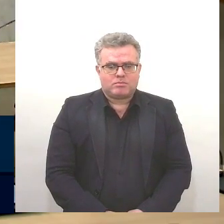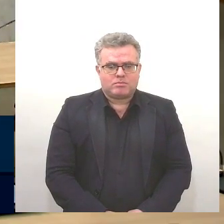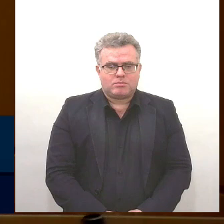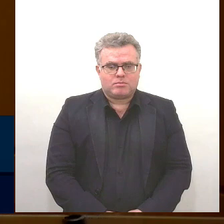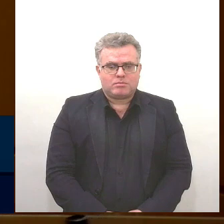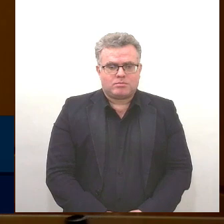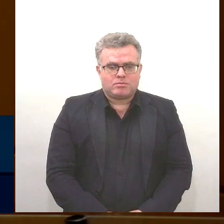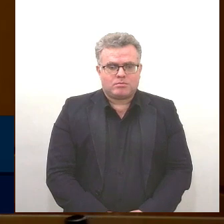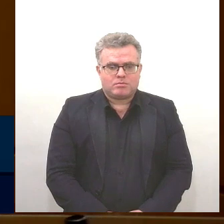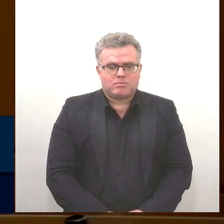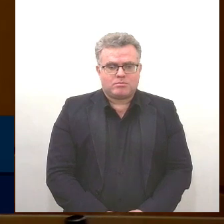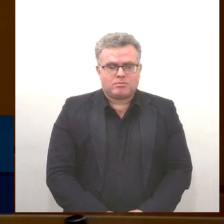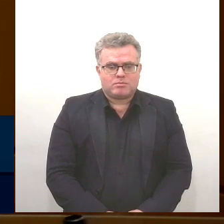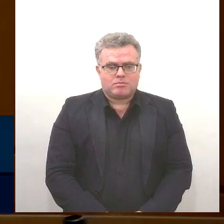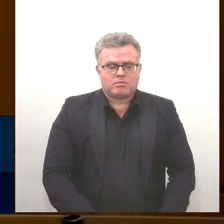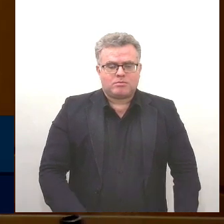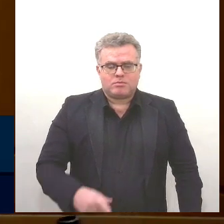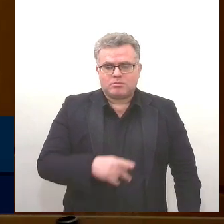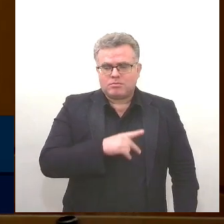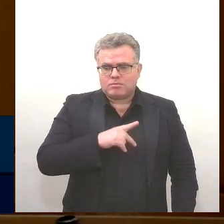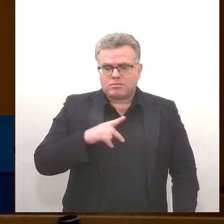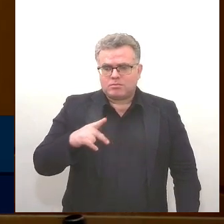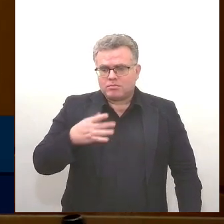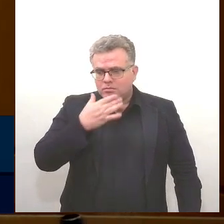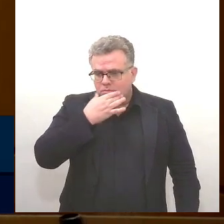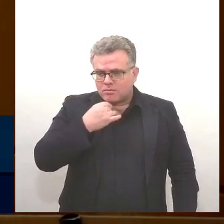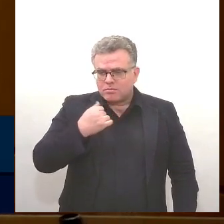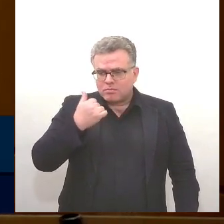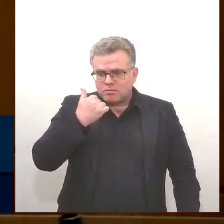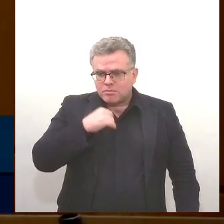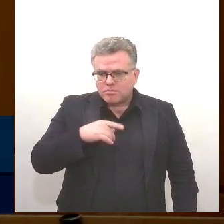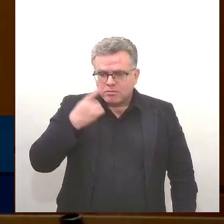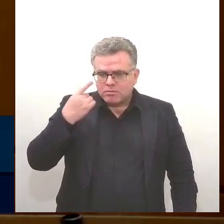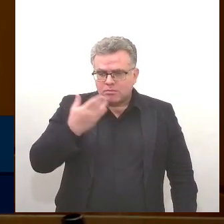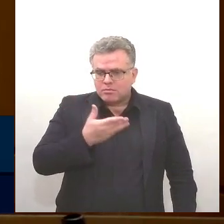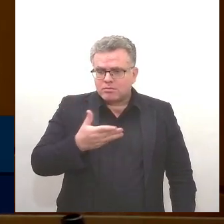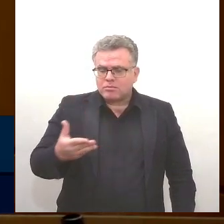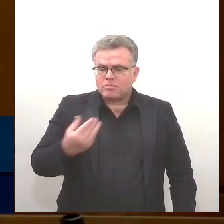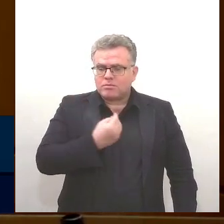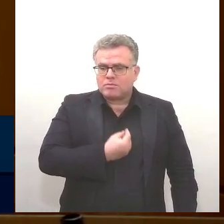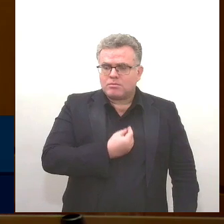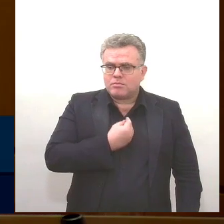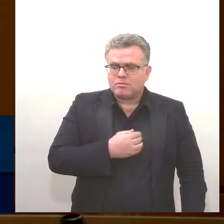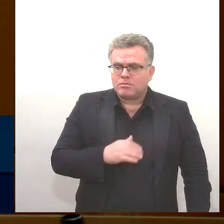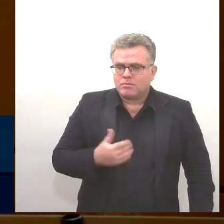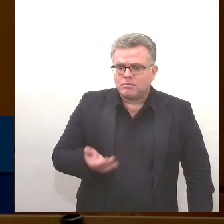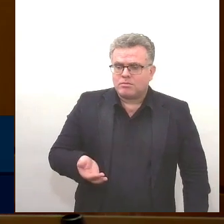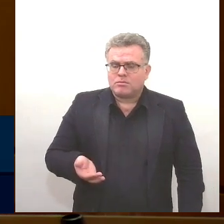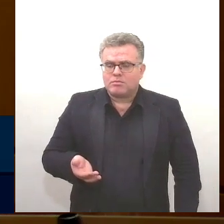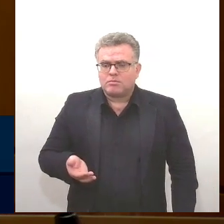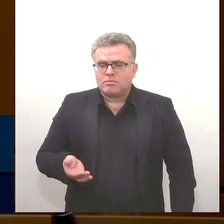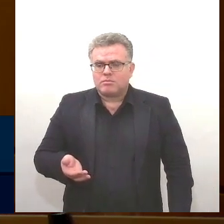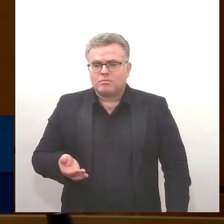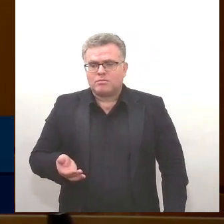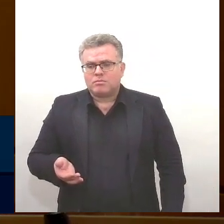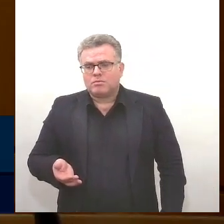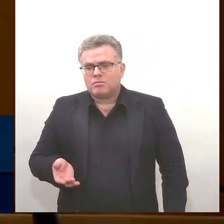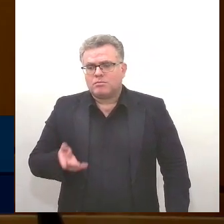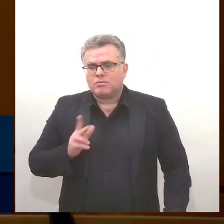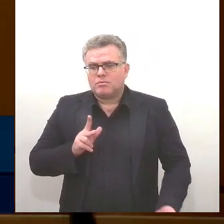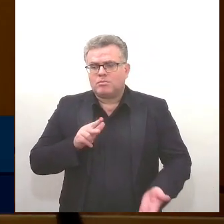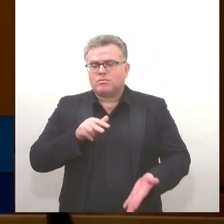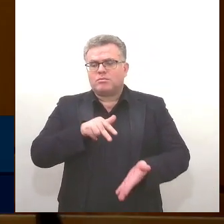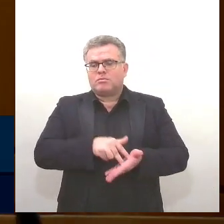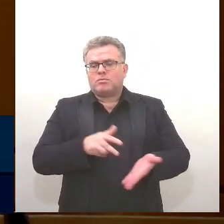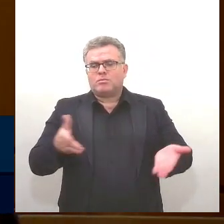senhor presidente senhoras e senhores deputados que me traz mais uma vez a Tribuna